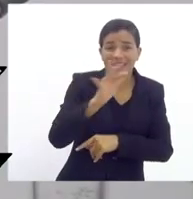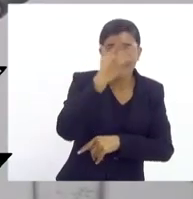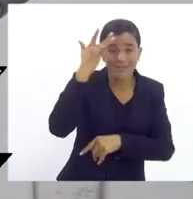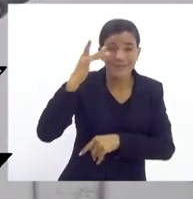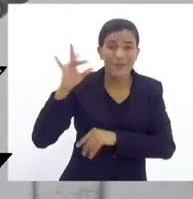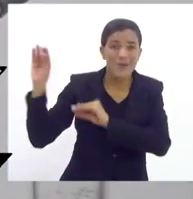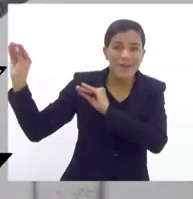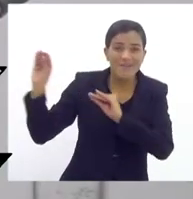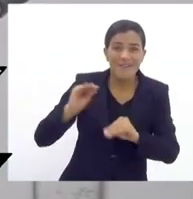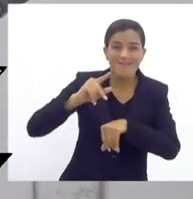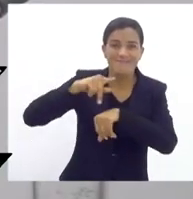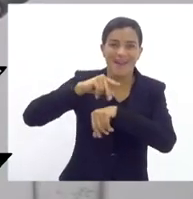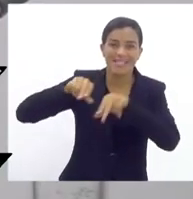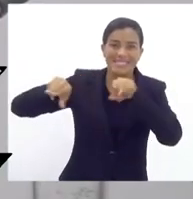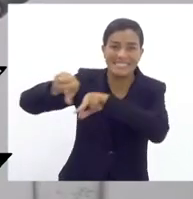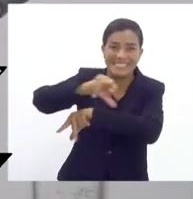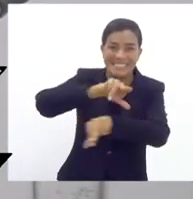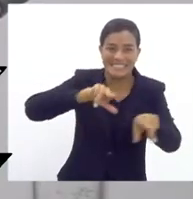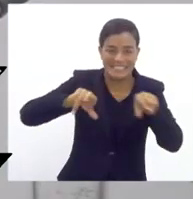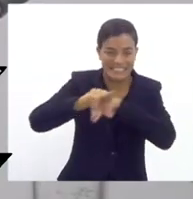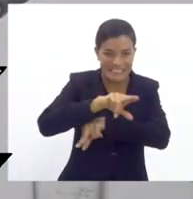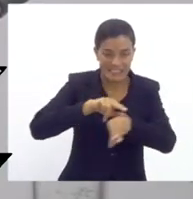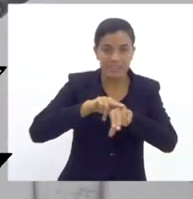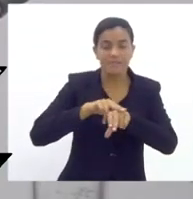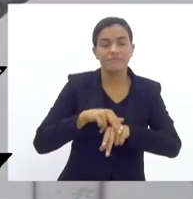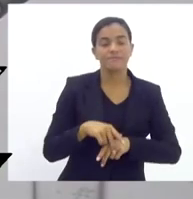com uma cultura diferente porém